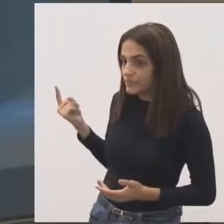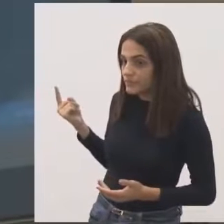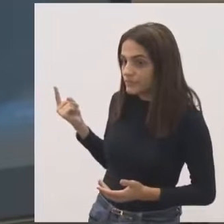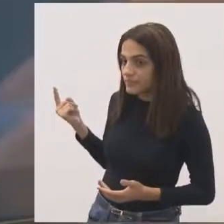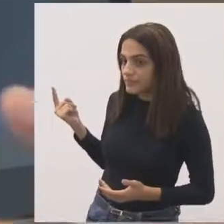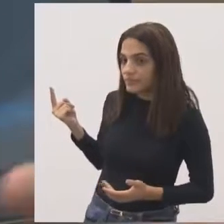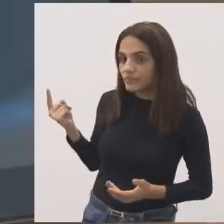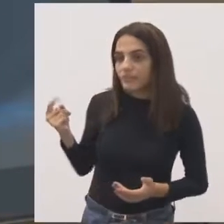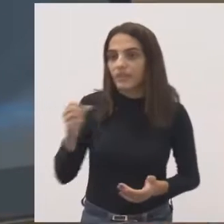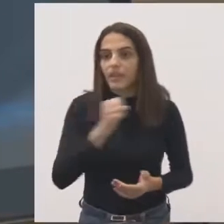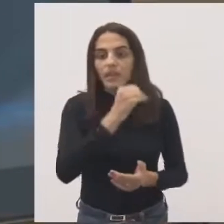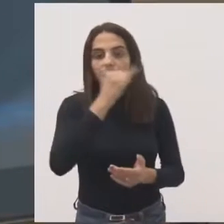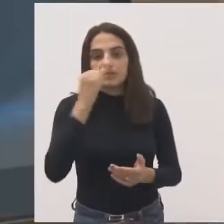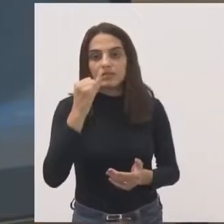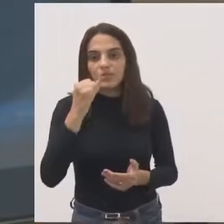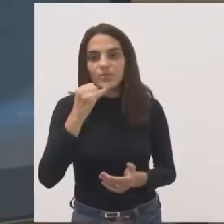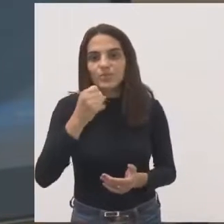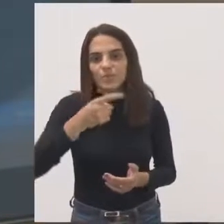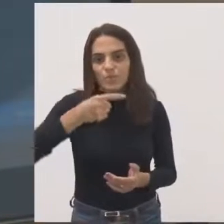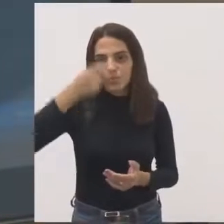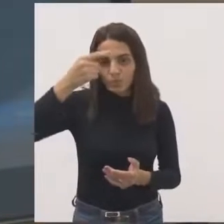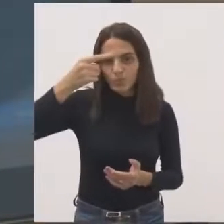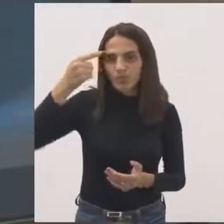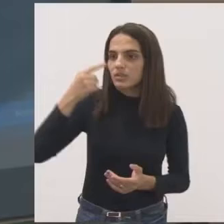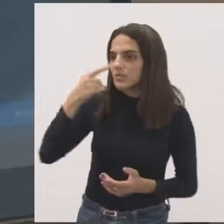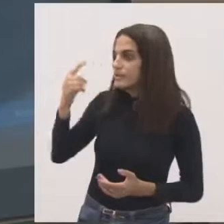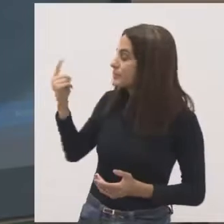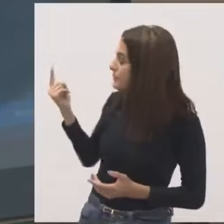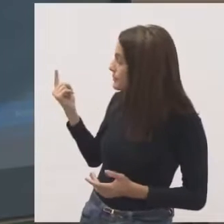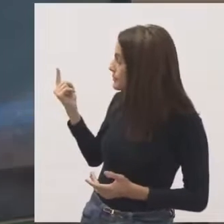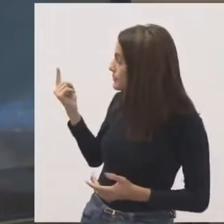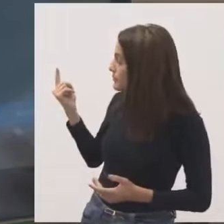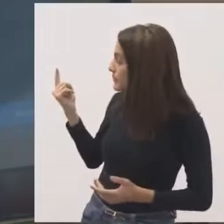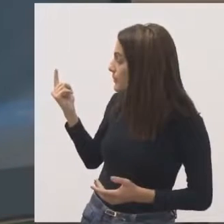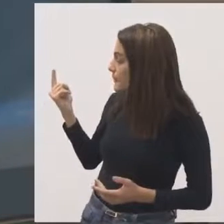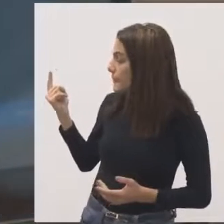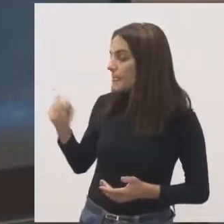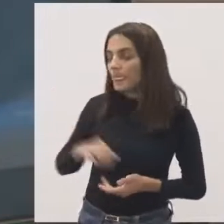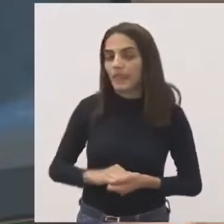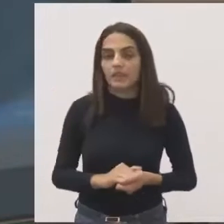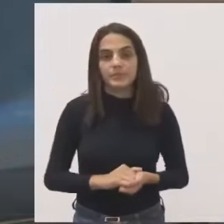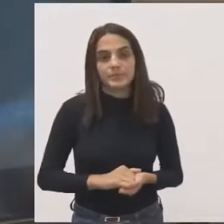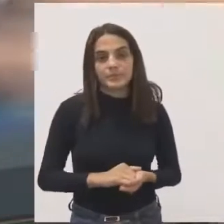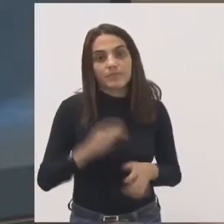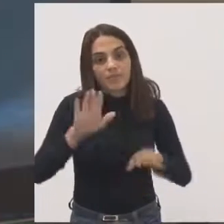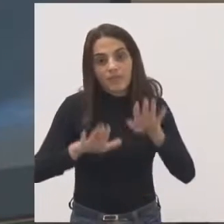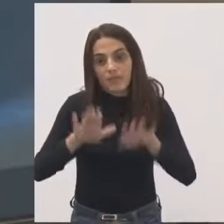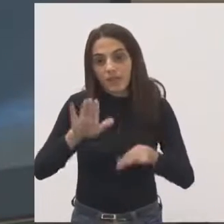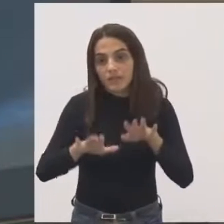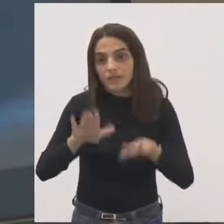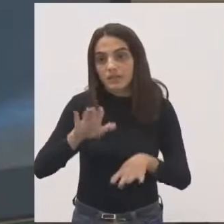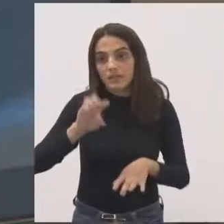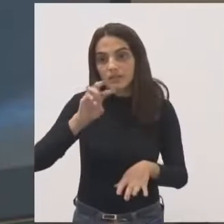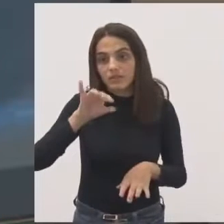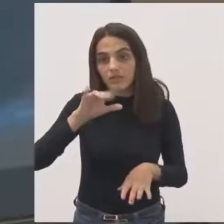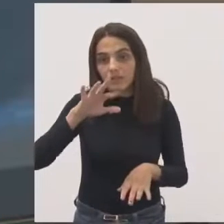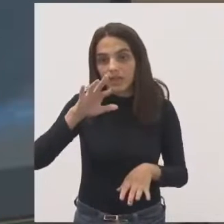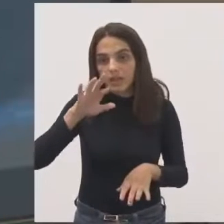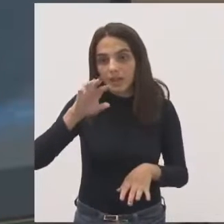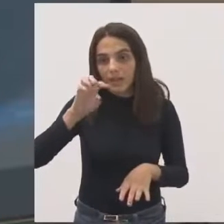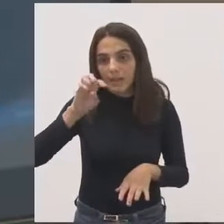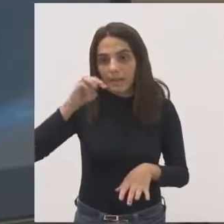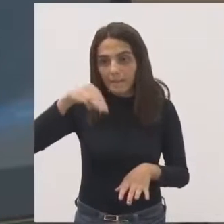deixa no de cima, ele vai fazer nas duas, tanto obrigatório, quando dá esse erro, e opcionais. Às vezes a Microsoft está vendo você navegando em algum